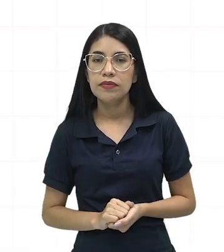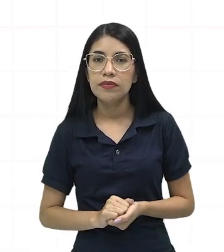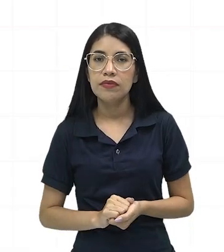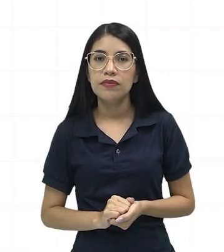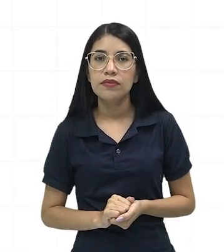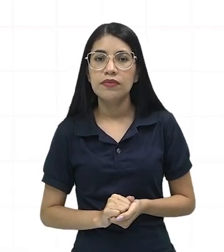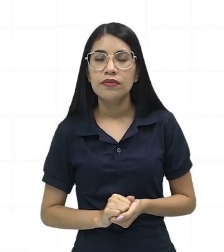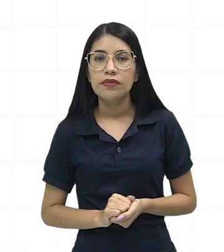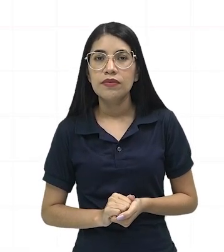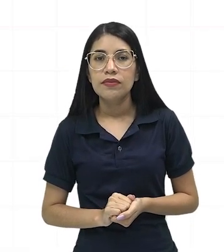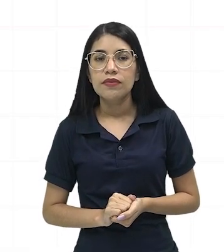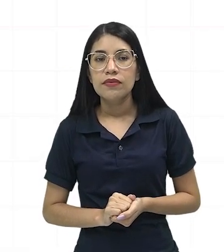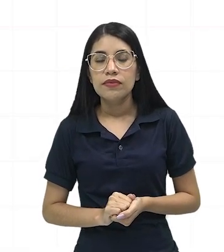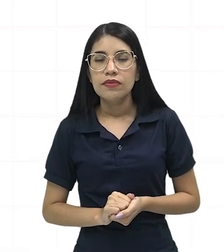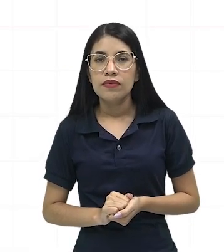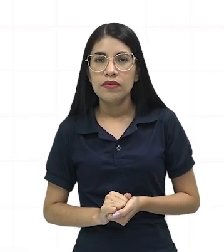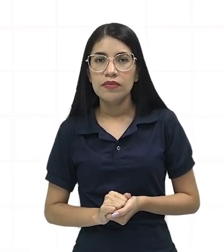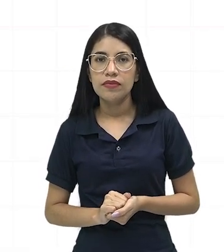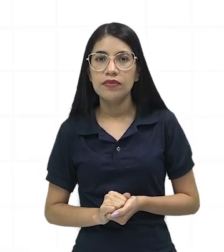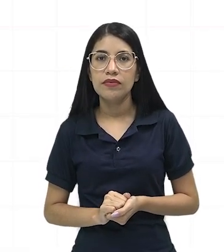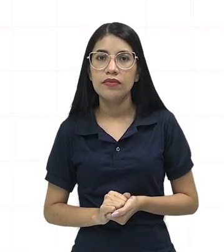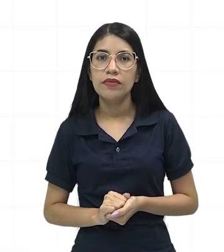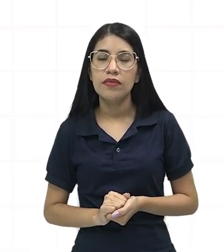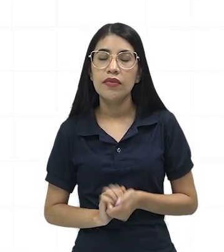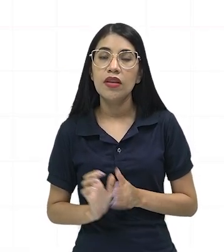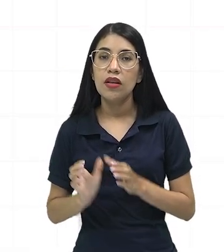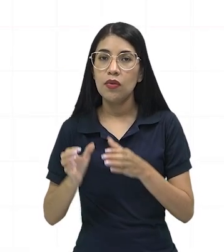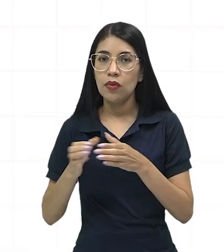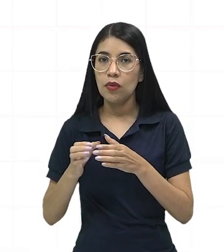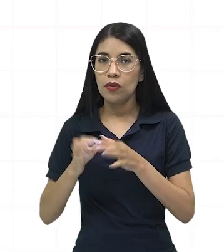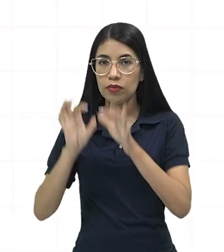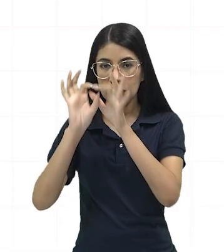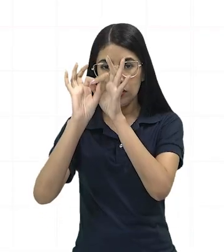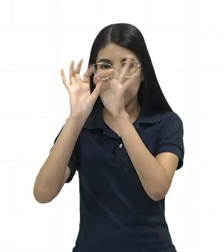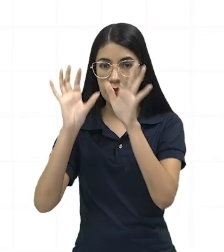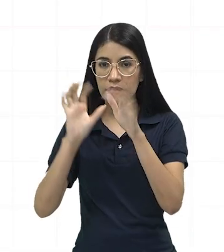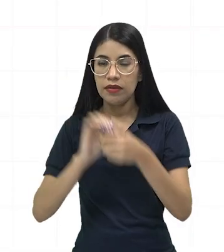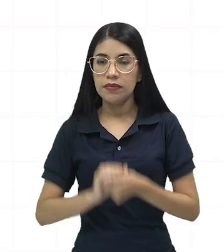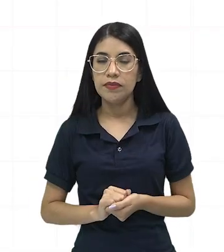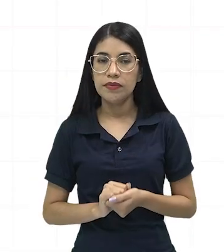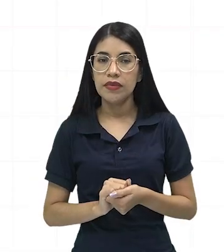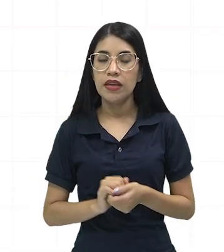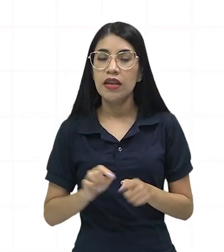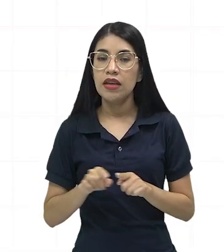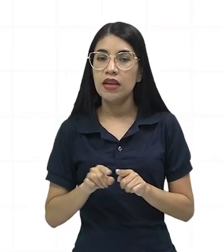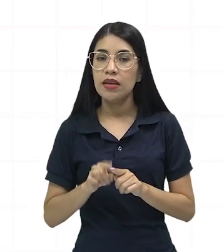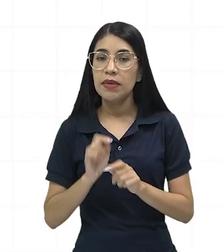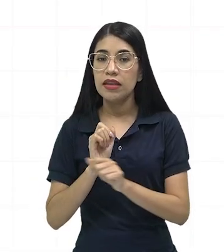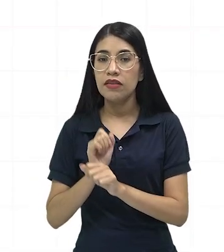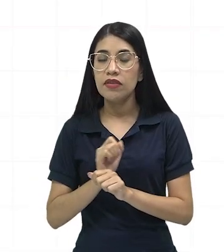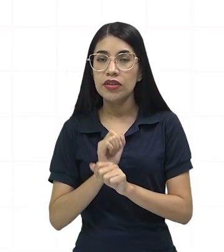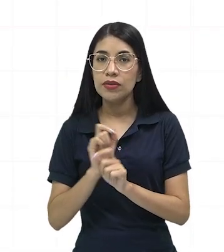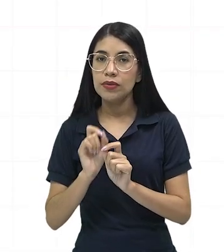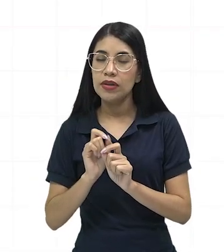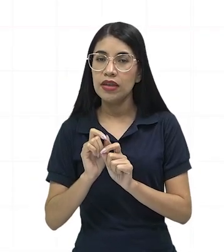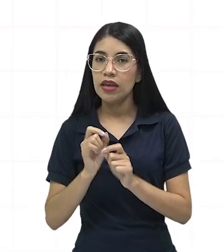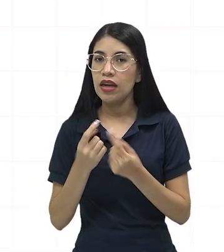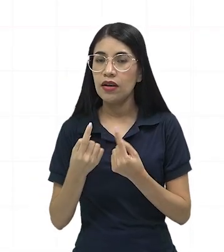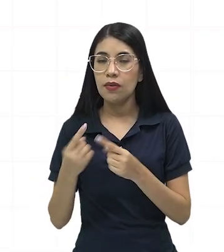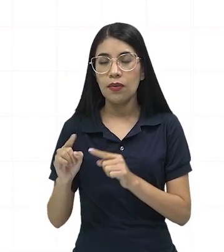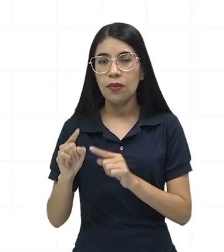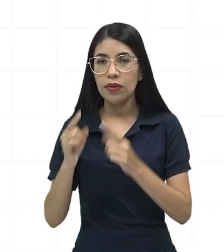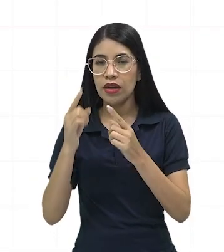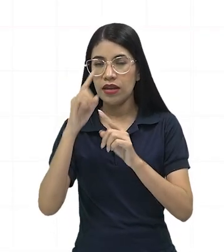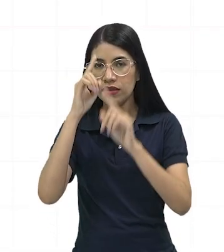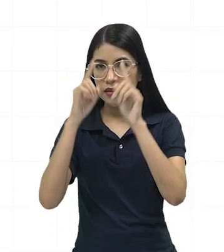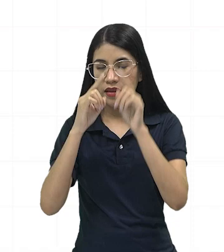continuidade ao nosso texto, os liberais rebatiam as ideias do mercantilismo e